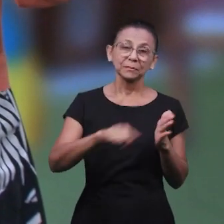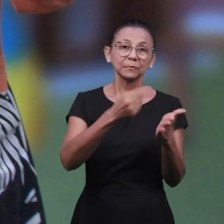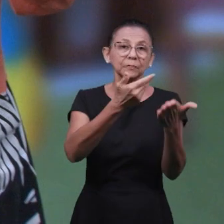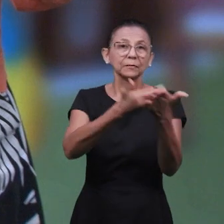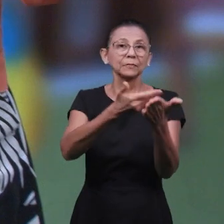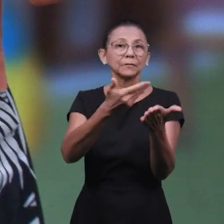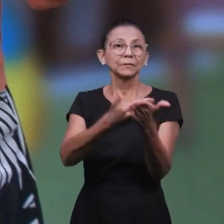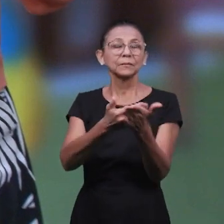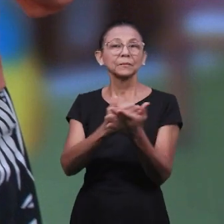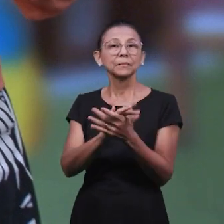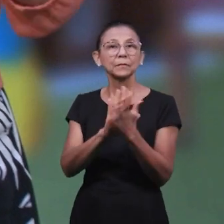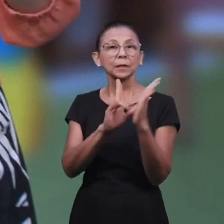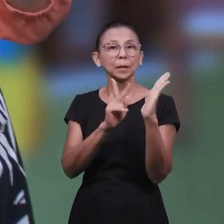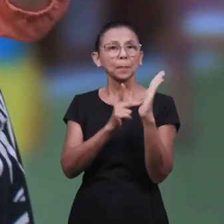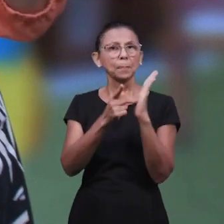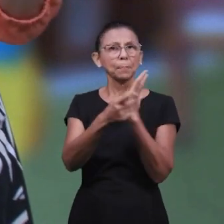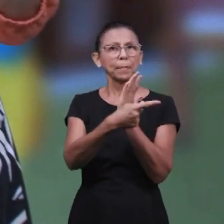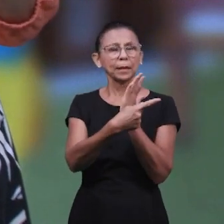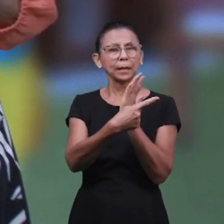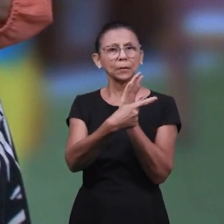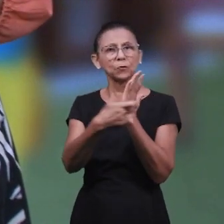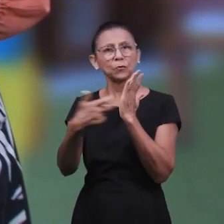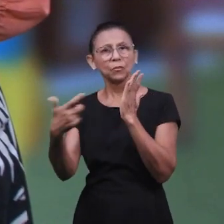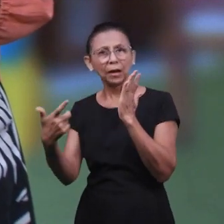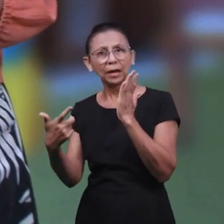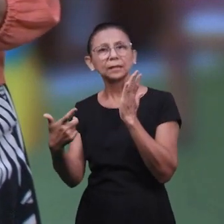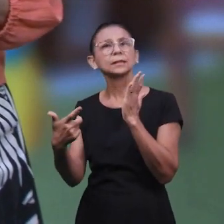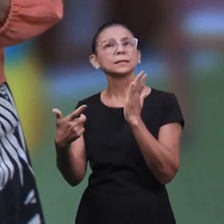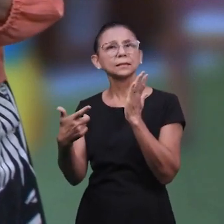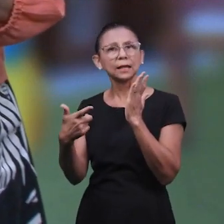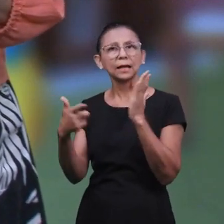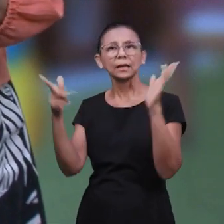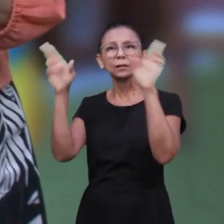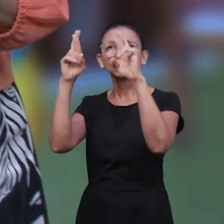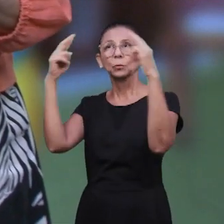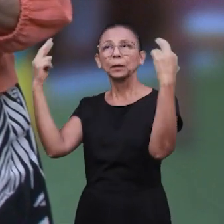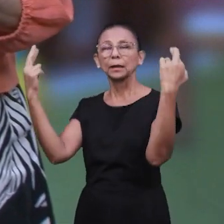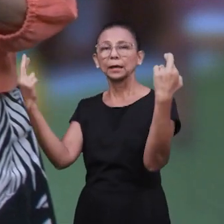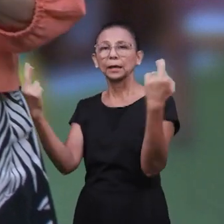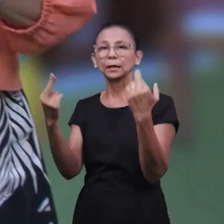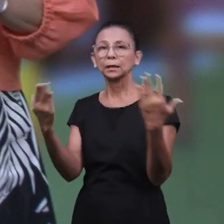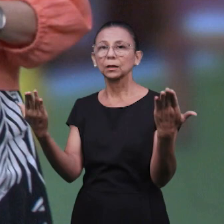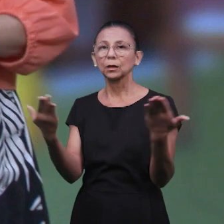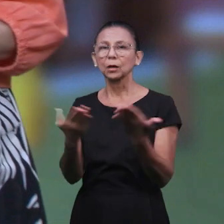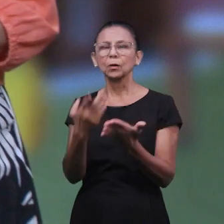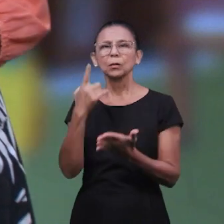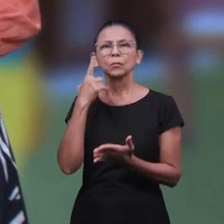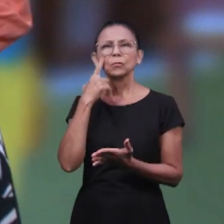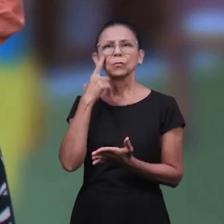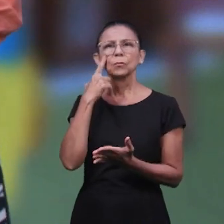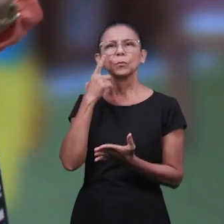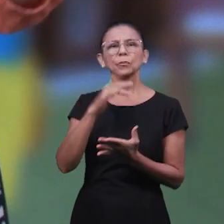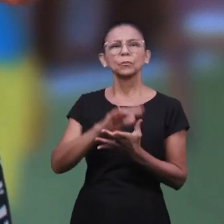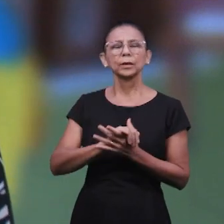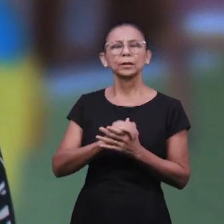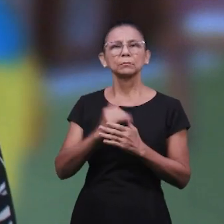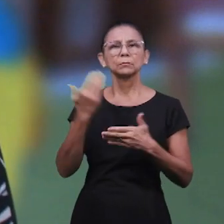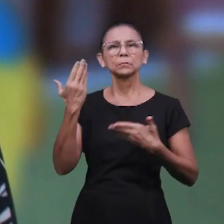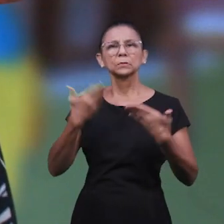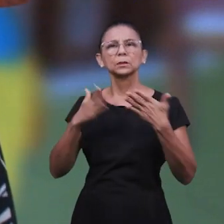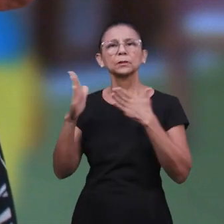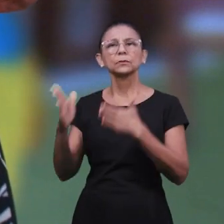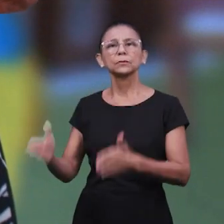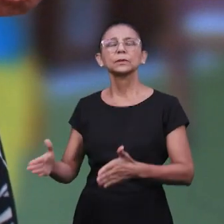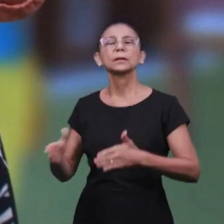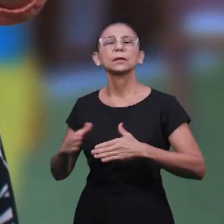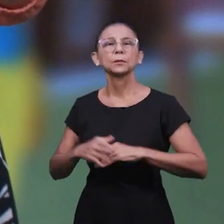as parábolas do reino e hoje vamos falar sobre a definição do servo fiel. Então vamos